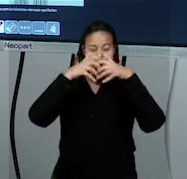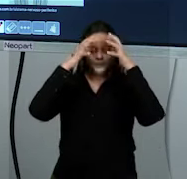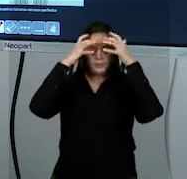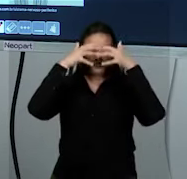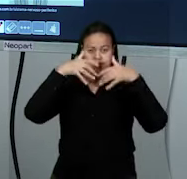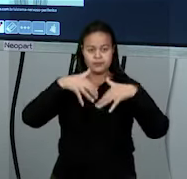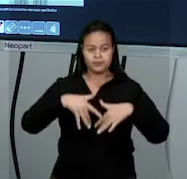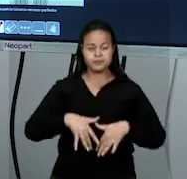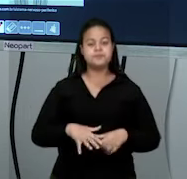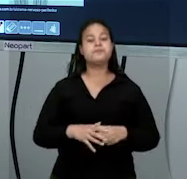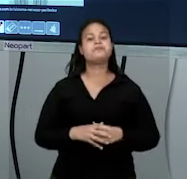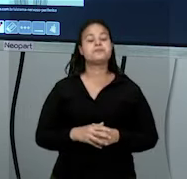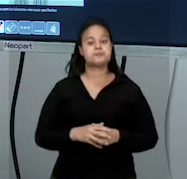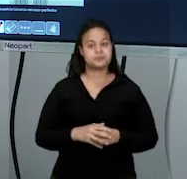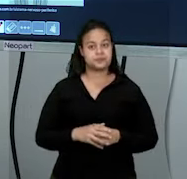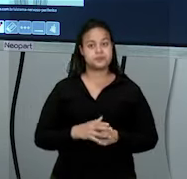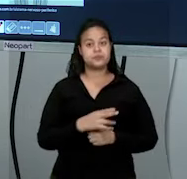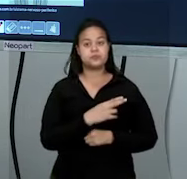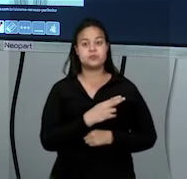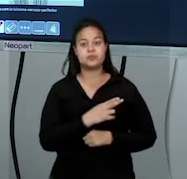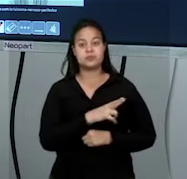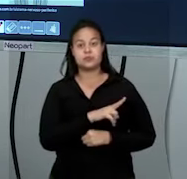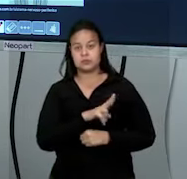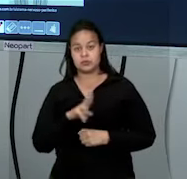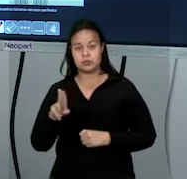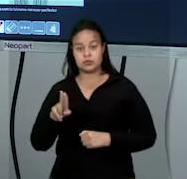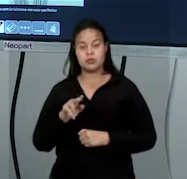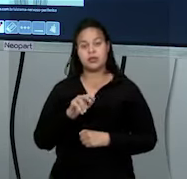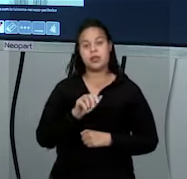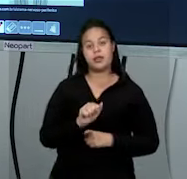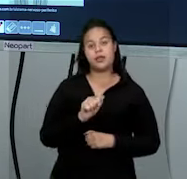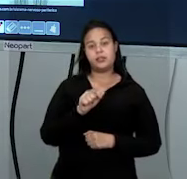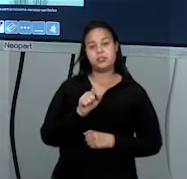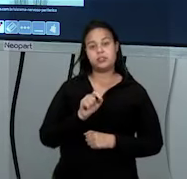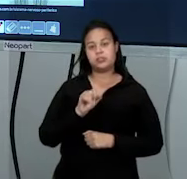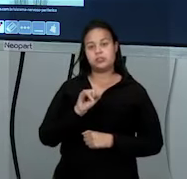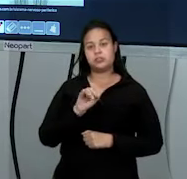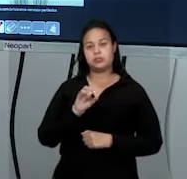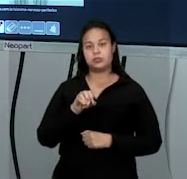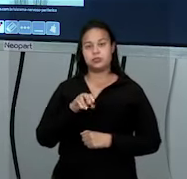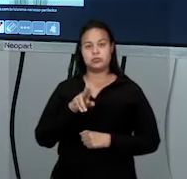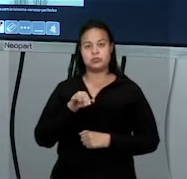parte que a gente chama de axônio.